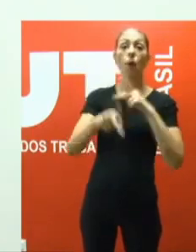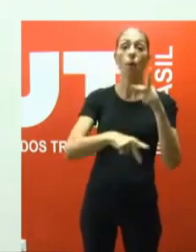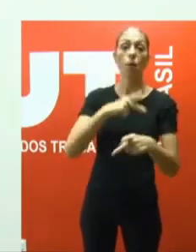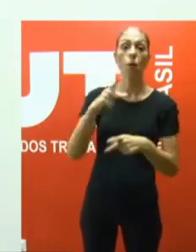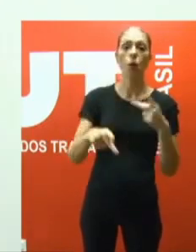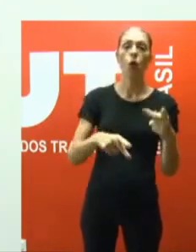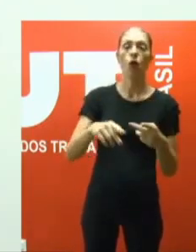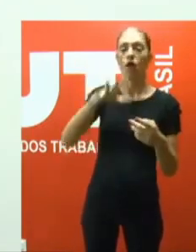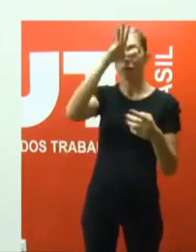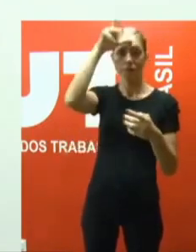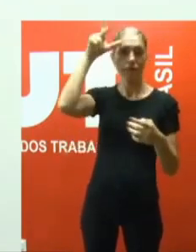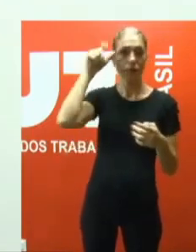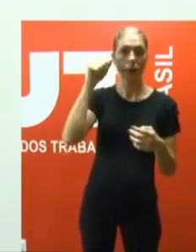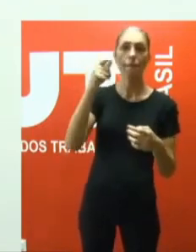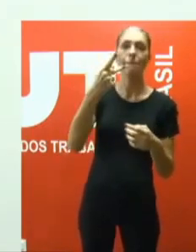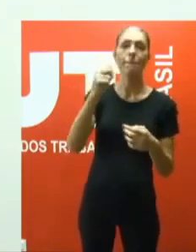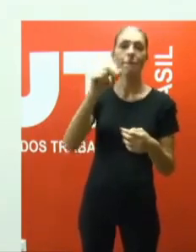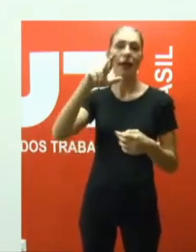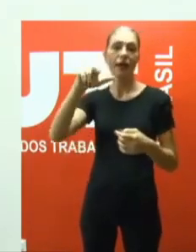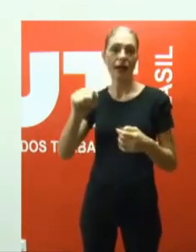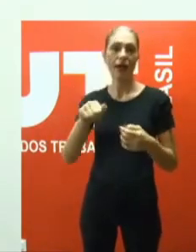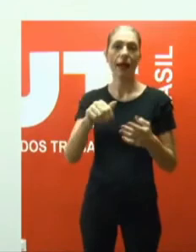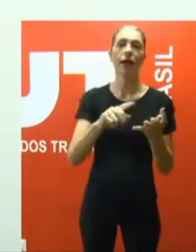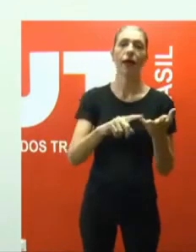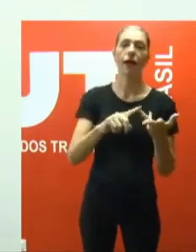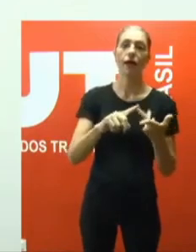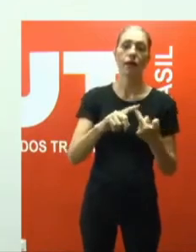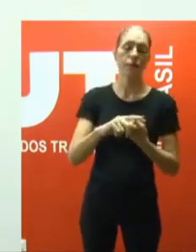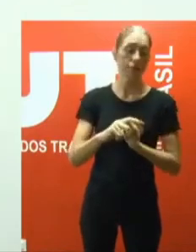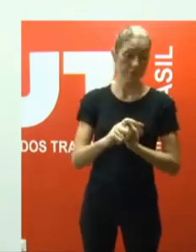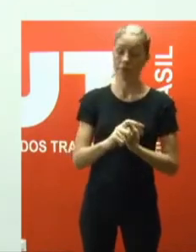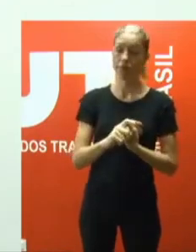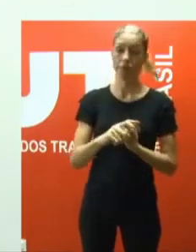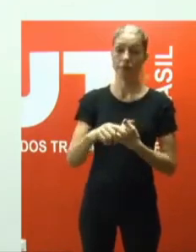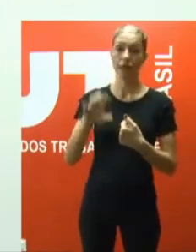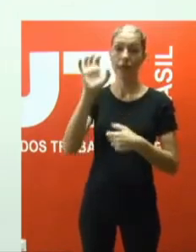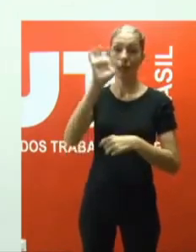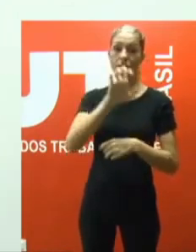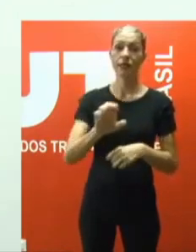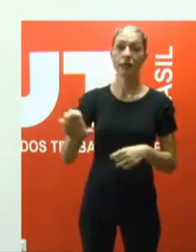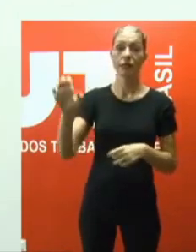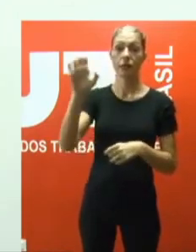Amapá, no Pará, sabe? Essa gente,